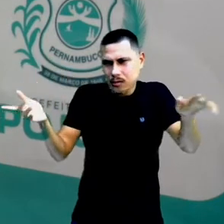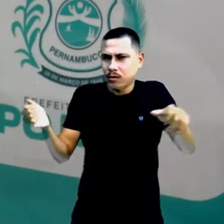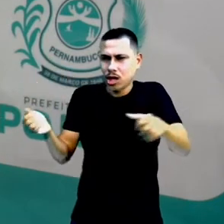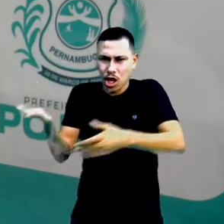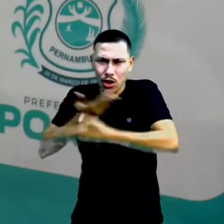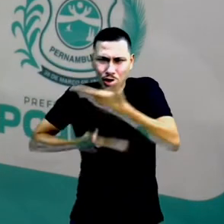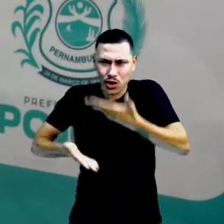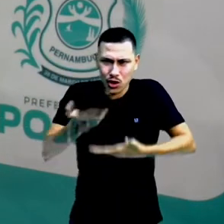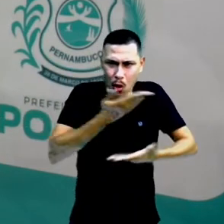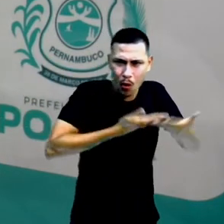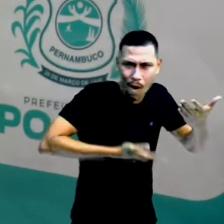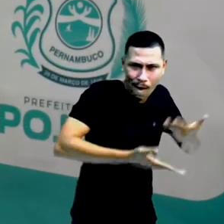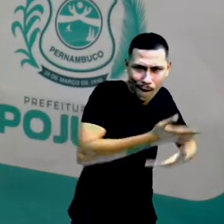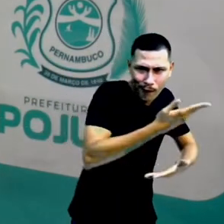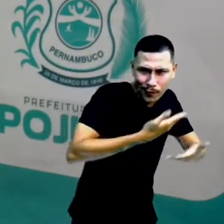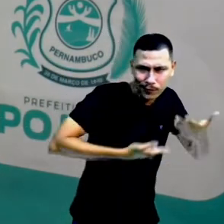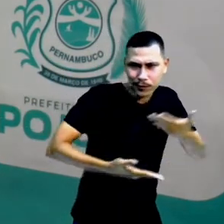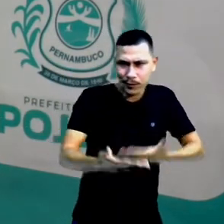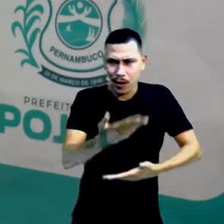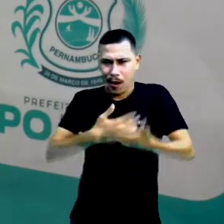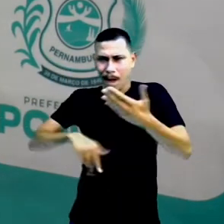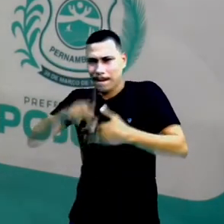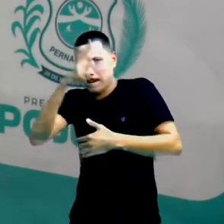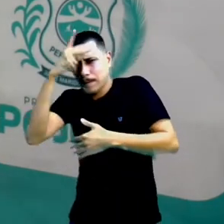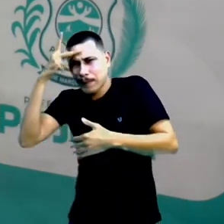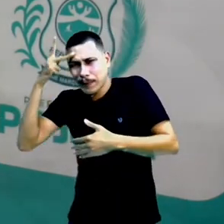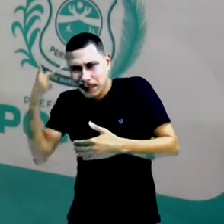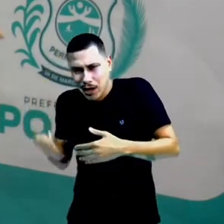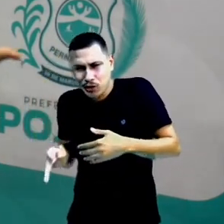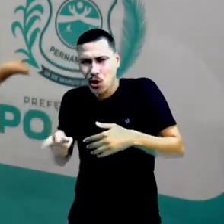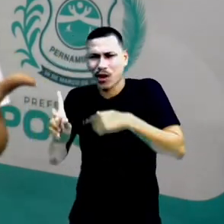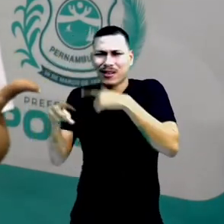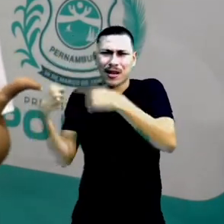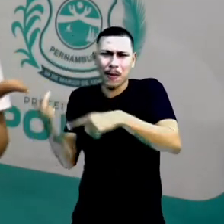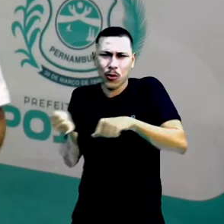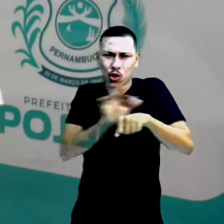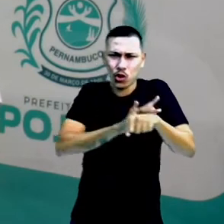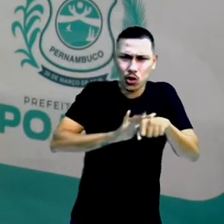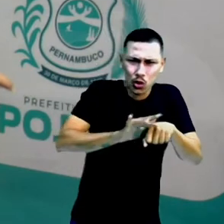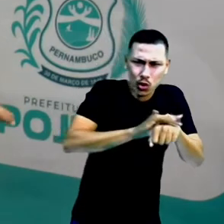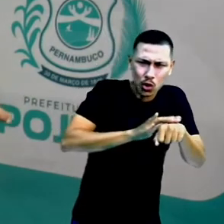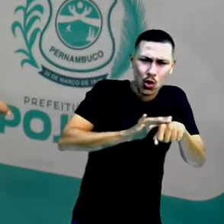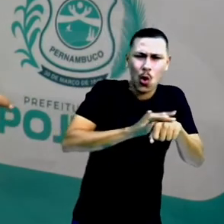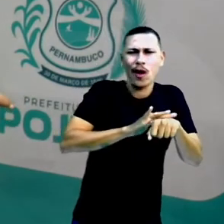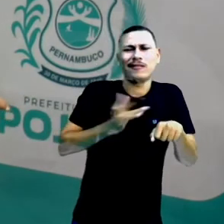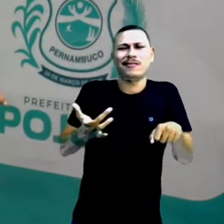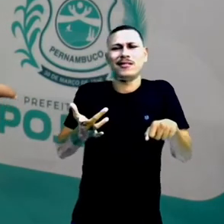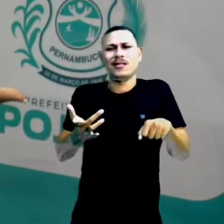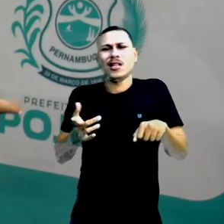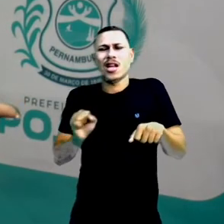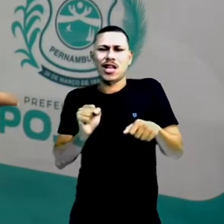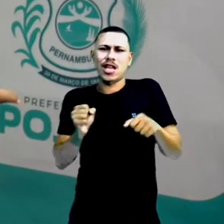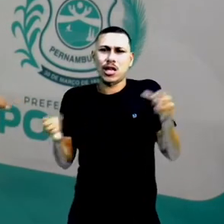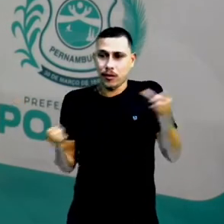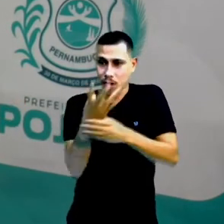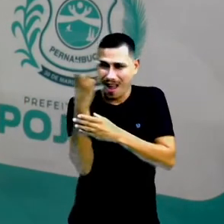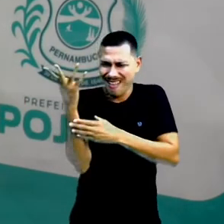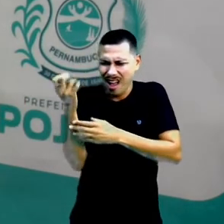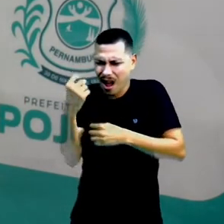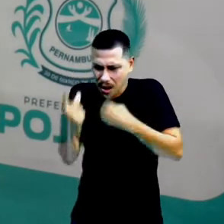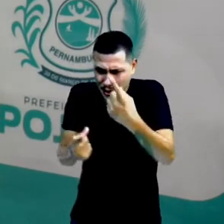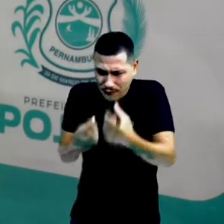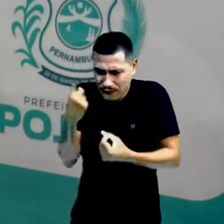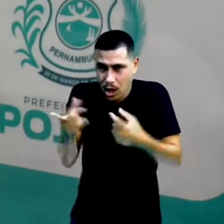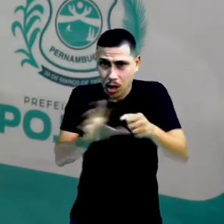outros e vai acontecendo e muitas vezes acontece uma pandemia na condição que estamos vivendo do coronavírus